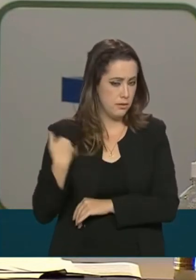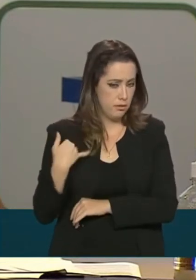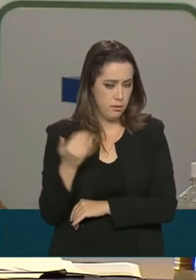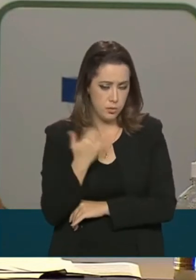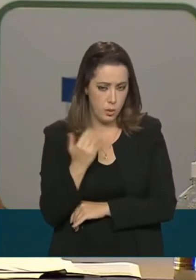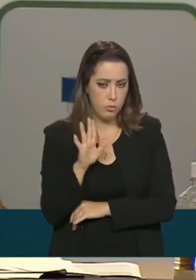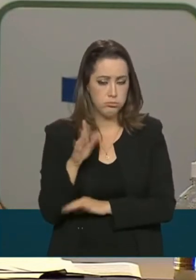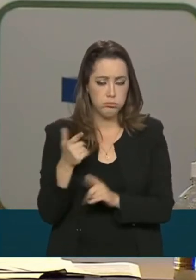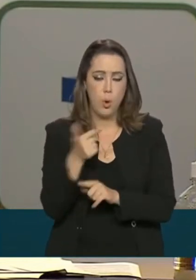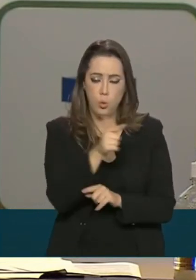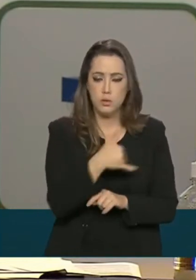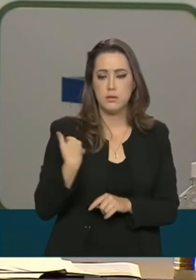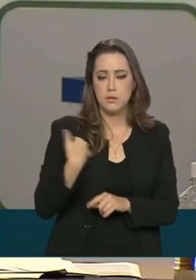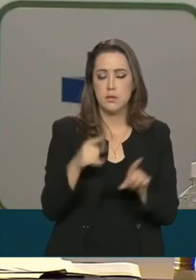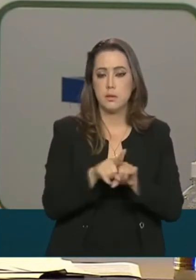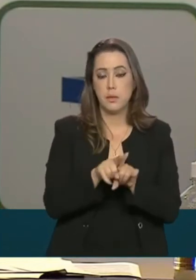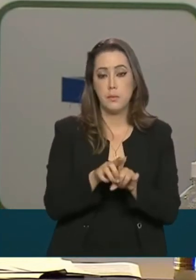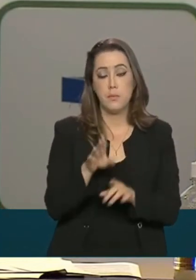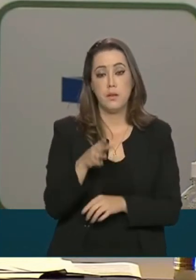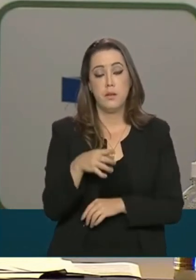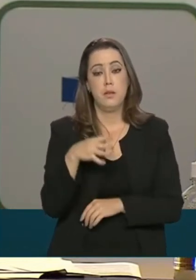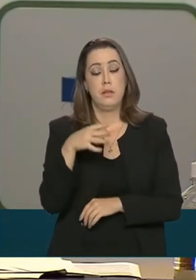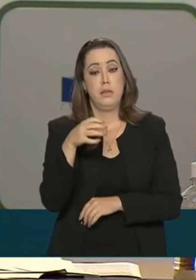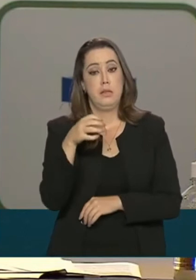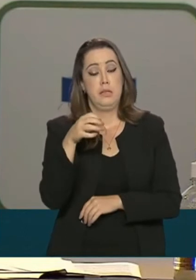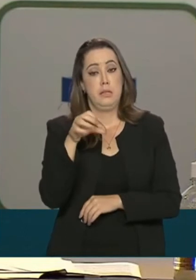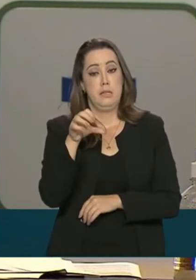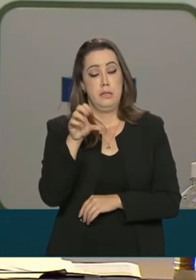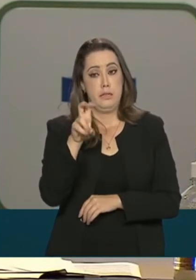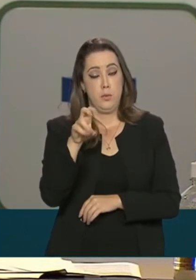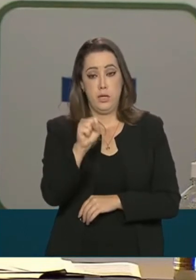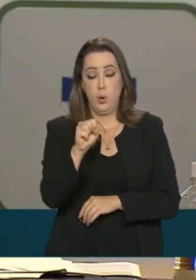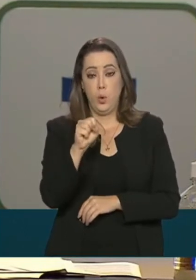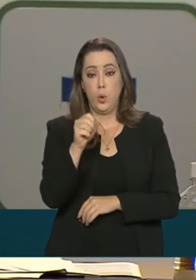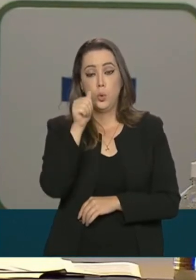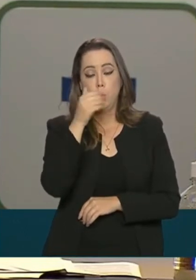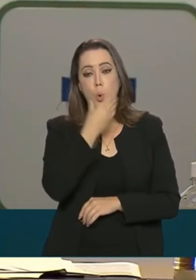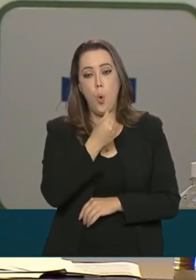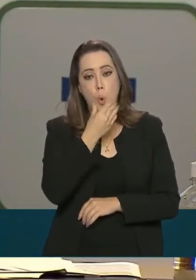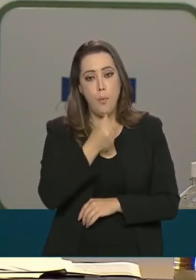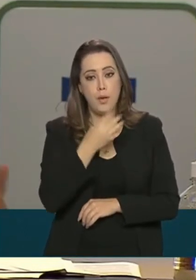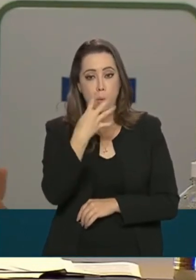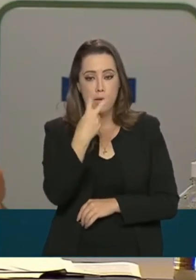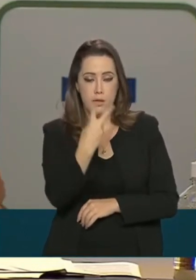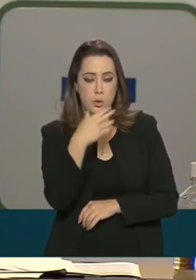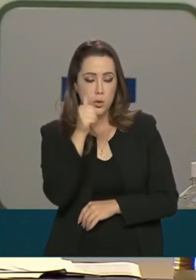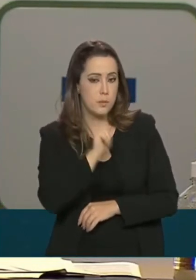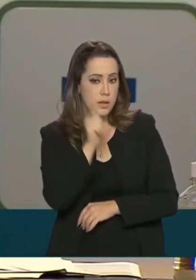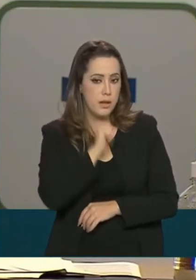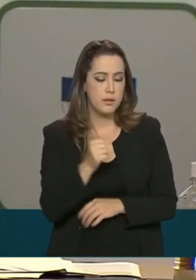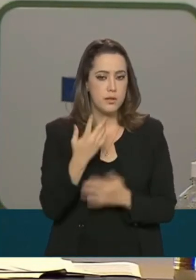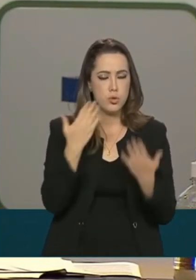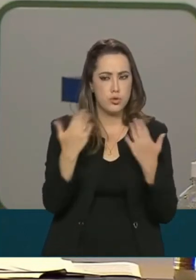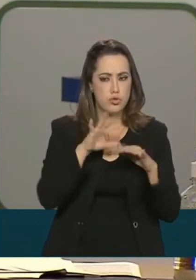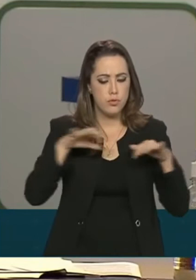óbito são do sexo masculino, 42% são do sexo feminino. Quando a gente abre os dados por